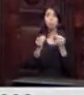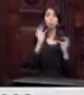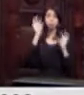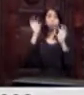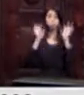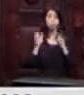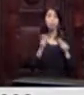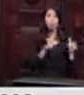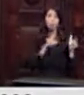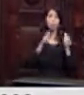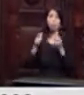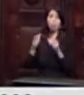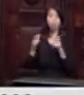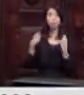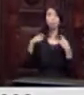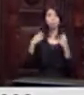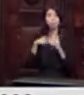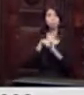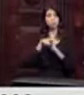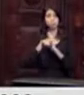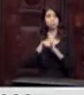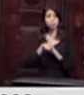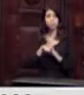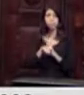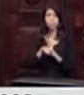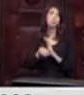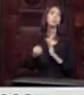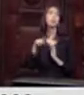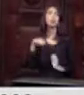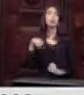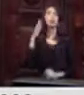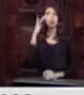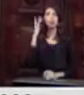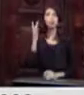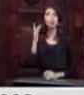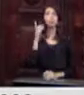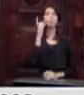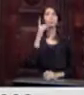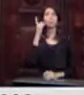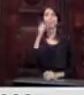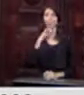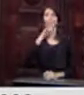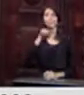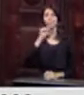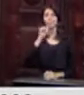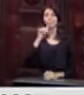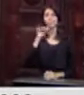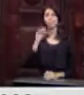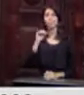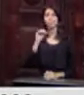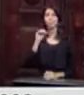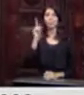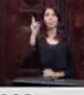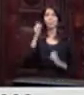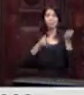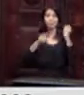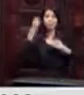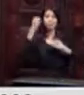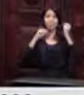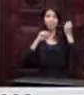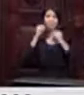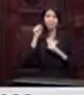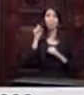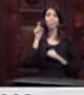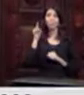vezes precisa do incentivo. Afinal, alguém acha, deputado Jânio Mendes, que uma fábrica se instalará no alto da